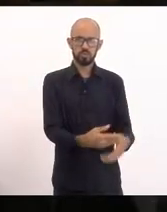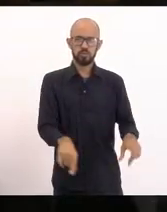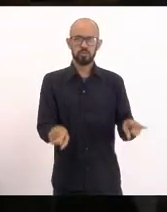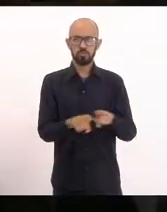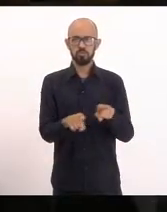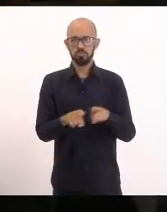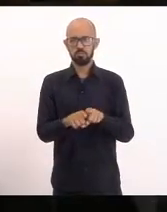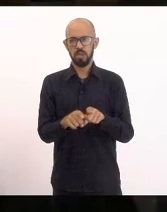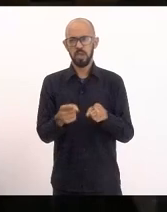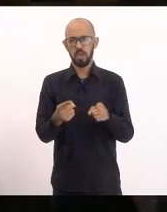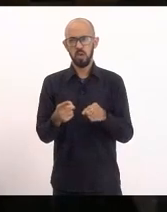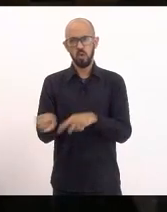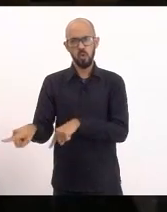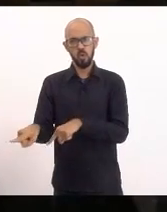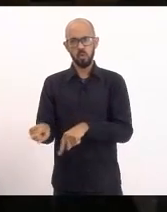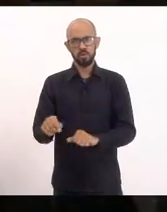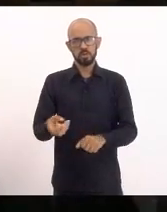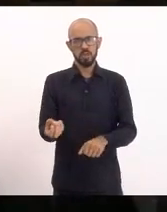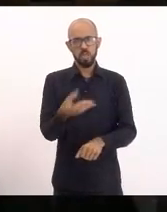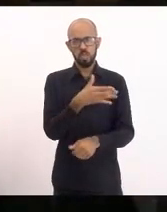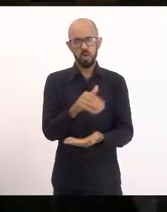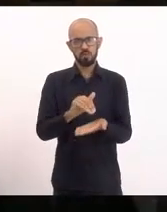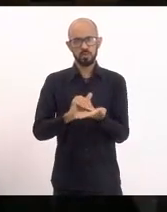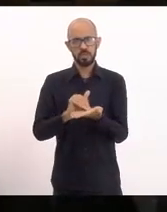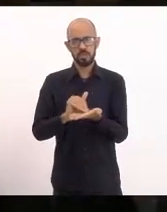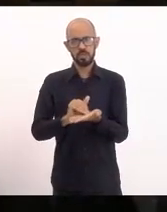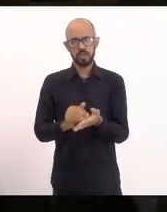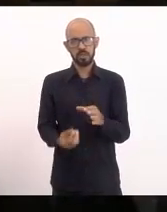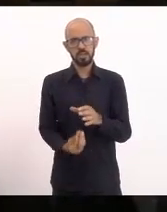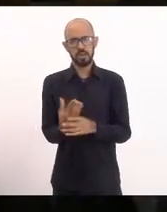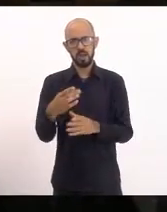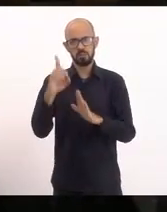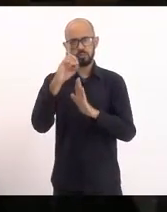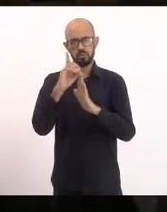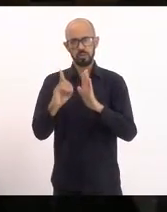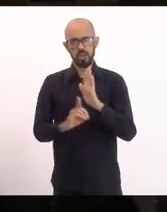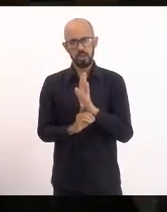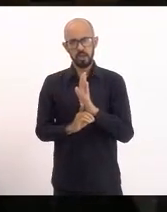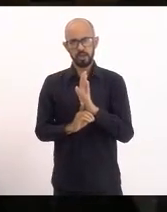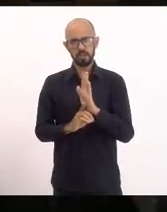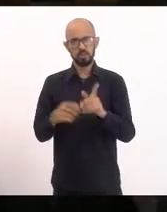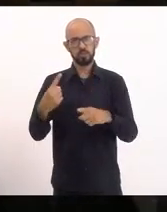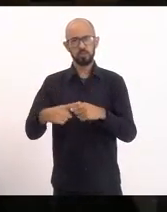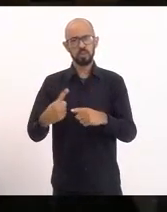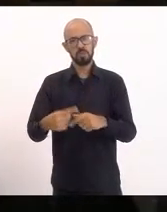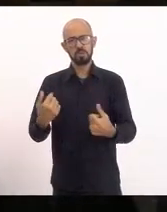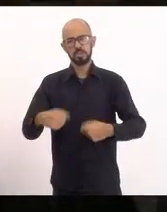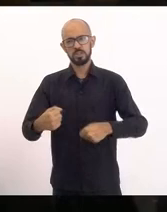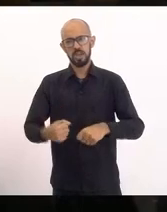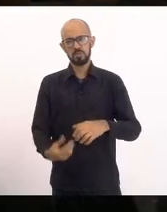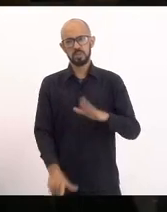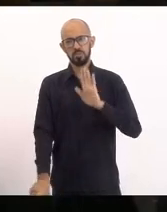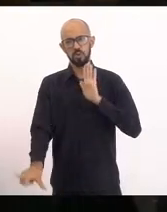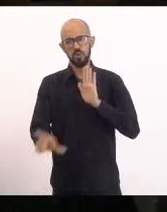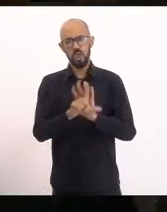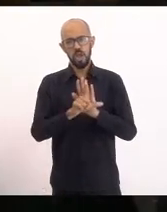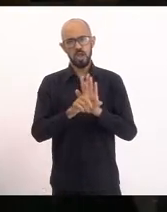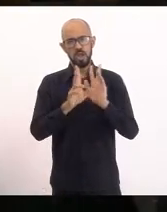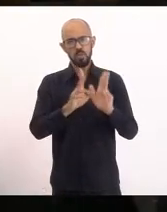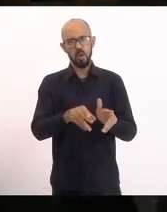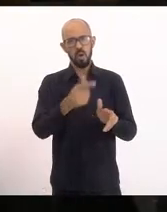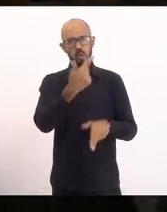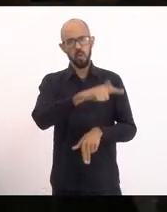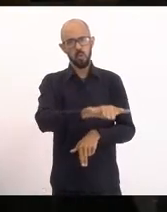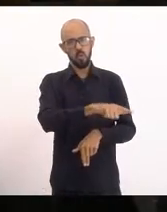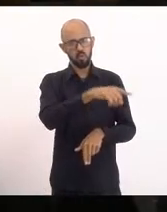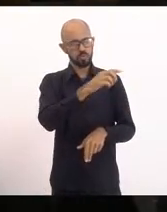contra essa nova secretaria criada por decreto, porque teria que ser por lei, nos mesmos moldes que já tem uma outra